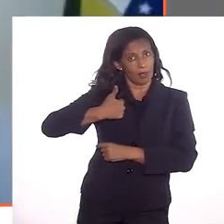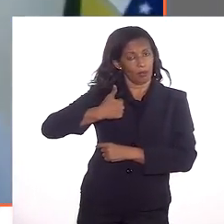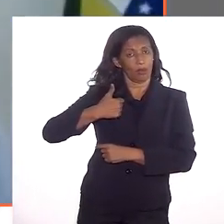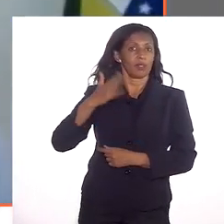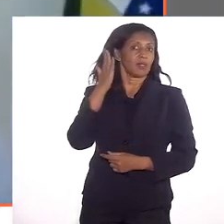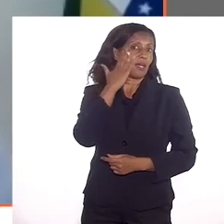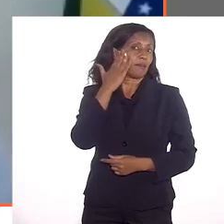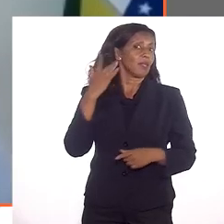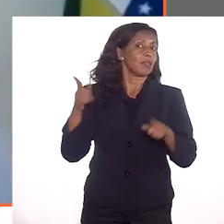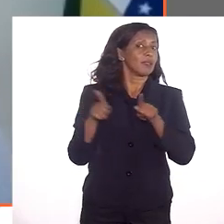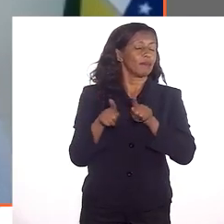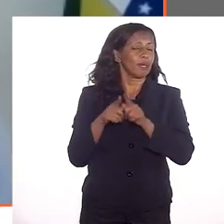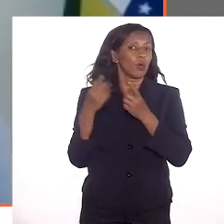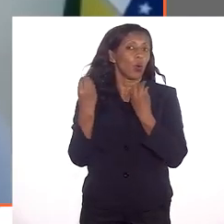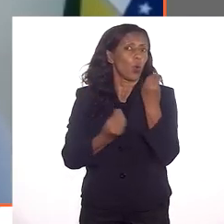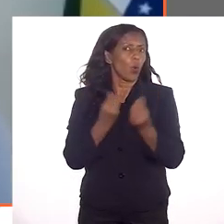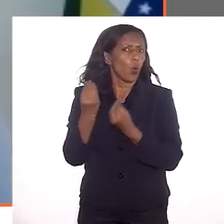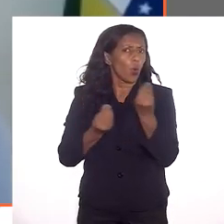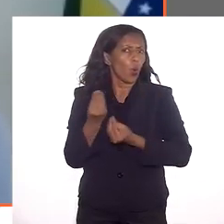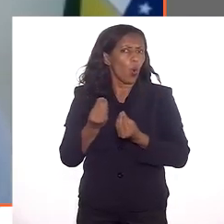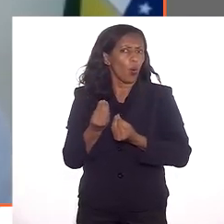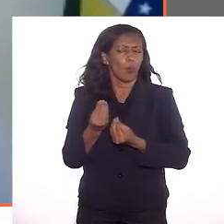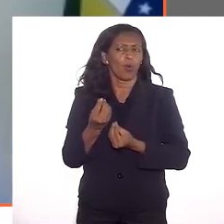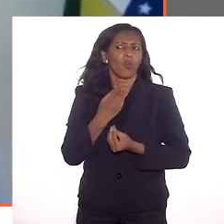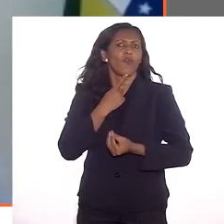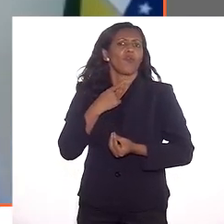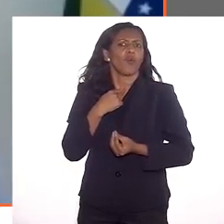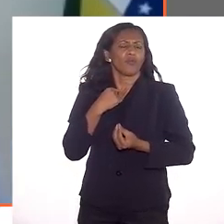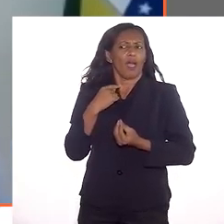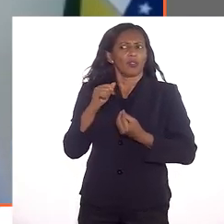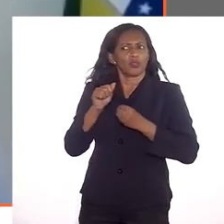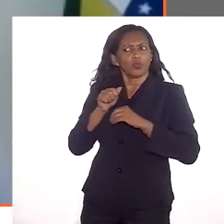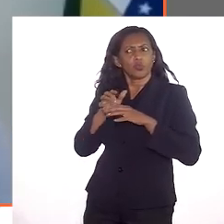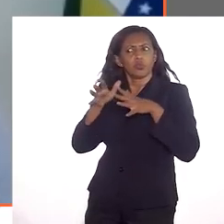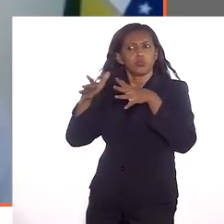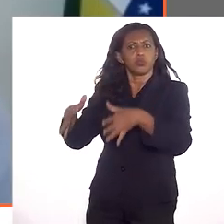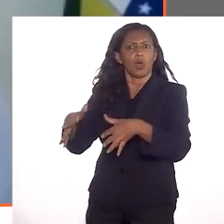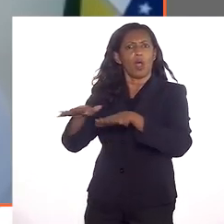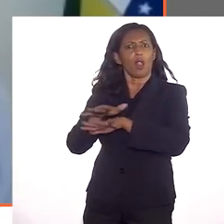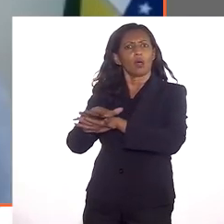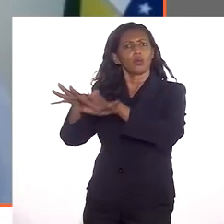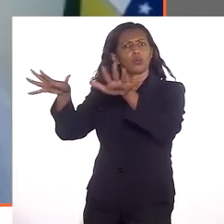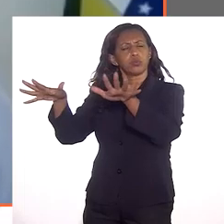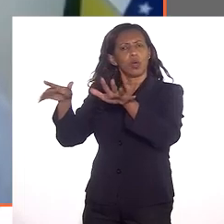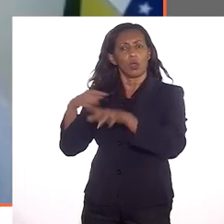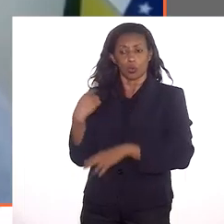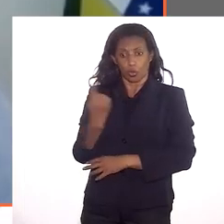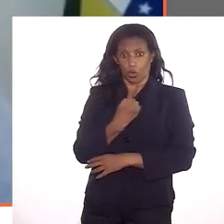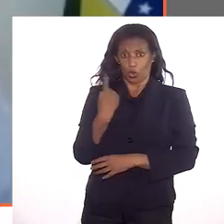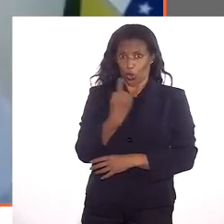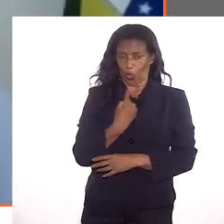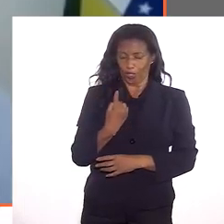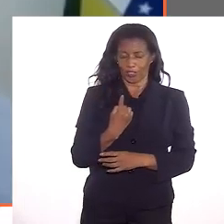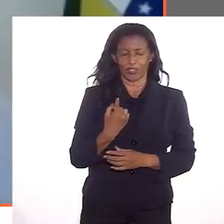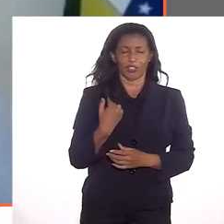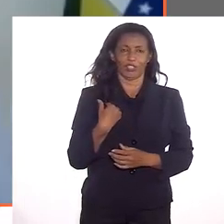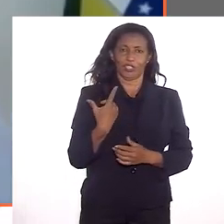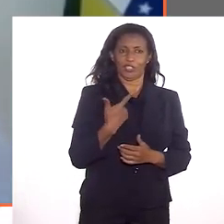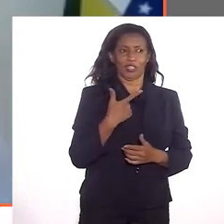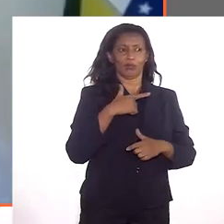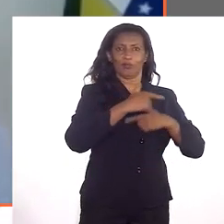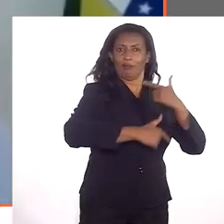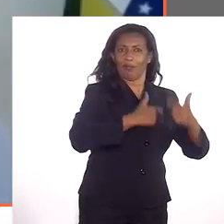porque é preciso saber também como que esses territórios desejam ser ocupados, né? Porque nós que estamos